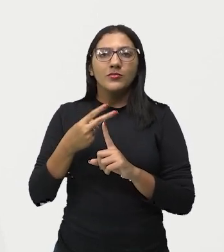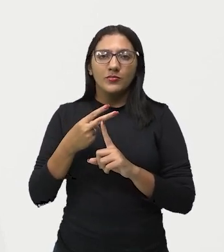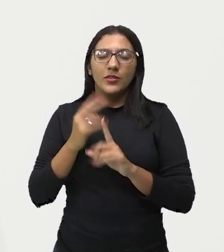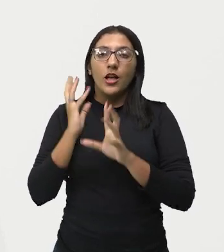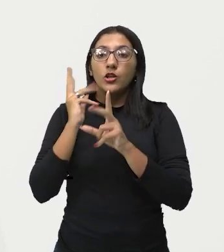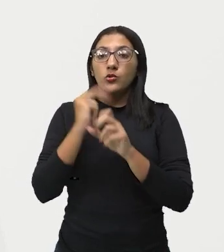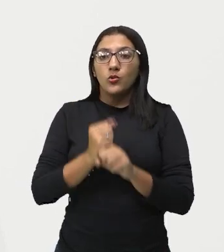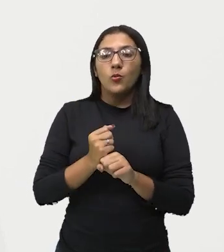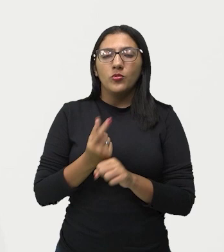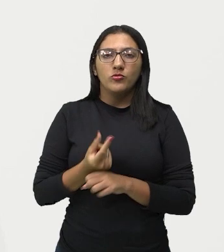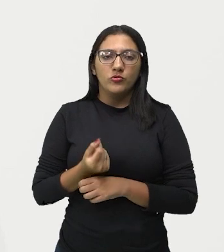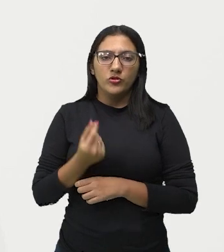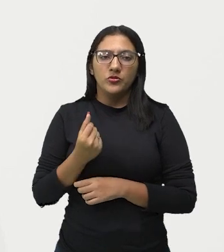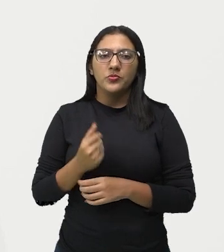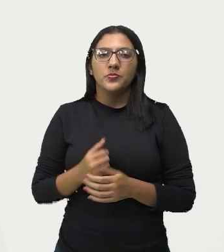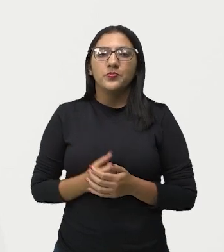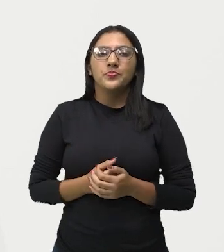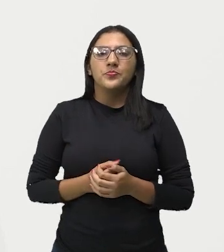todo.